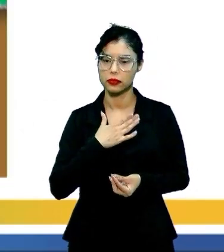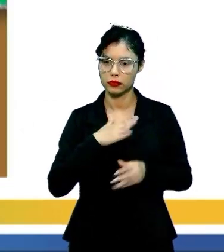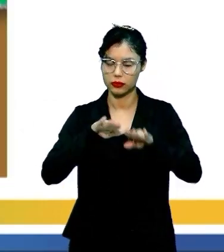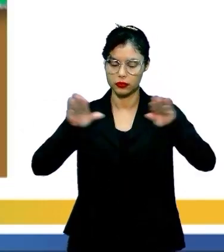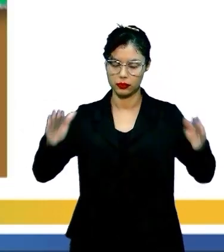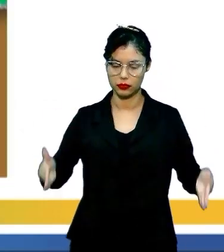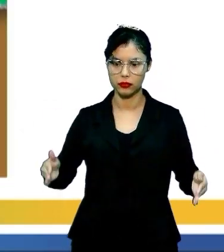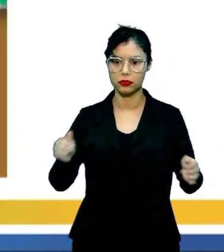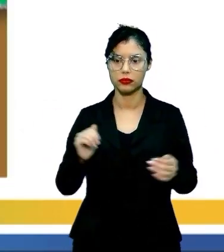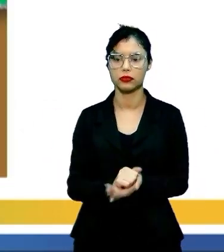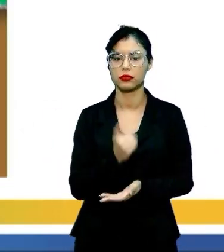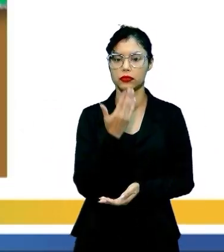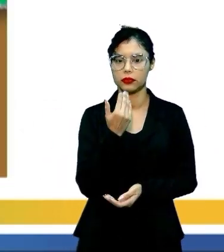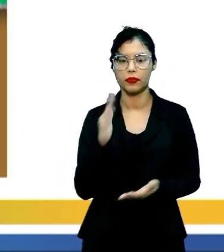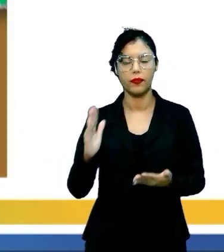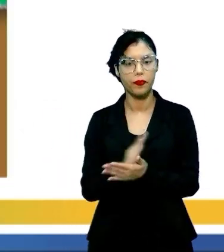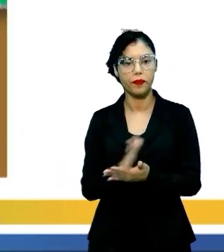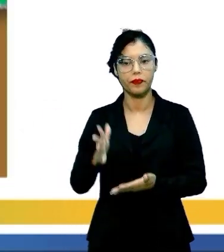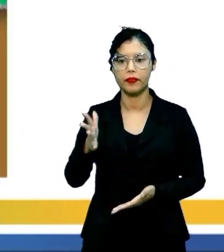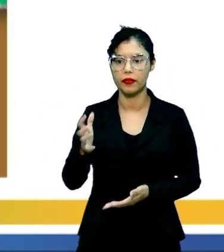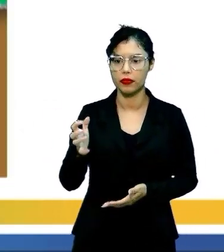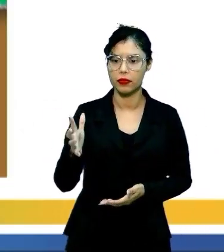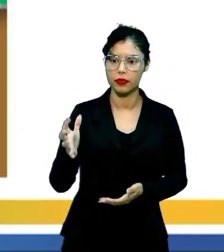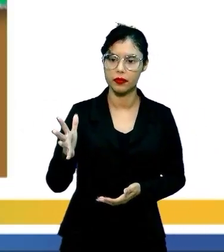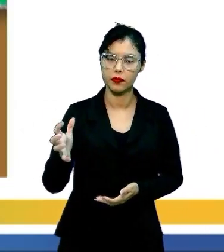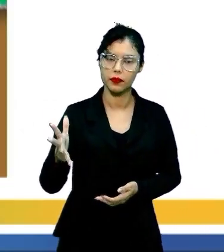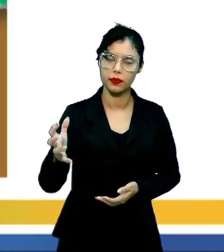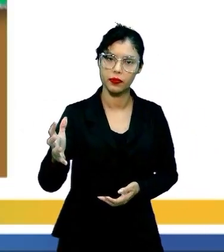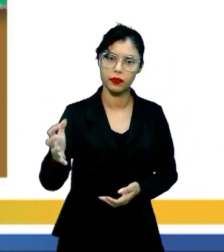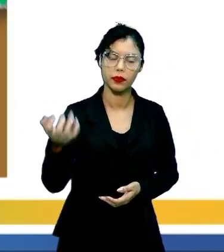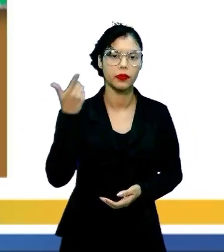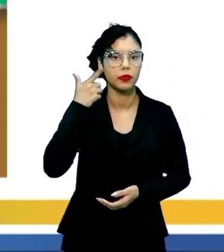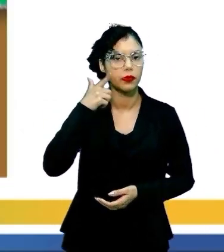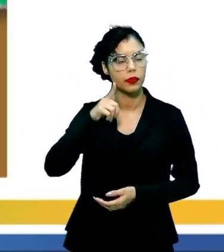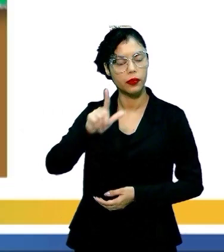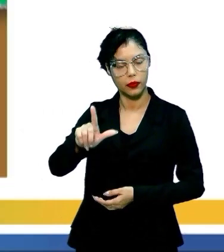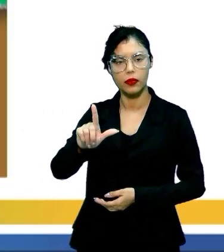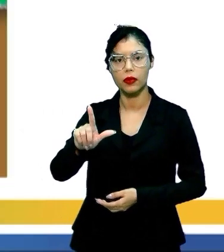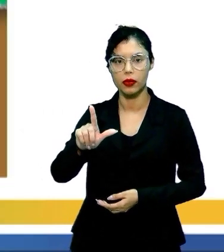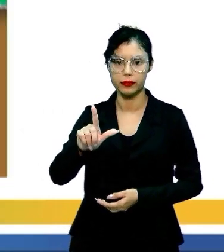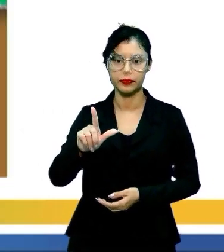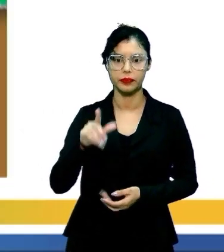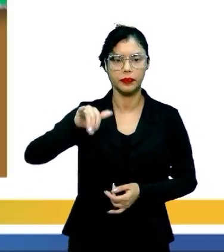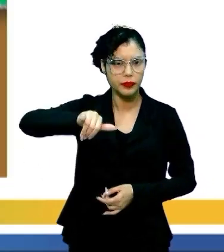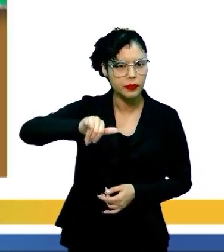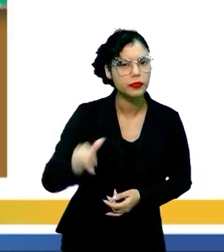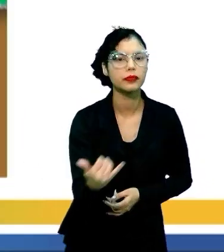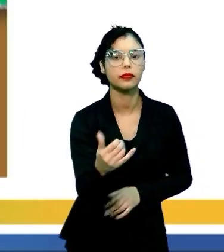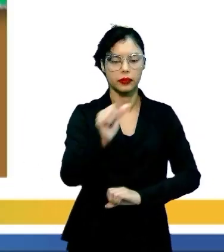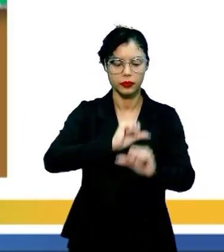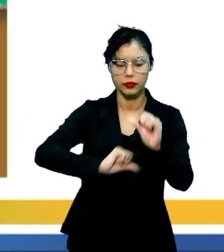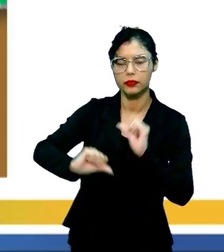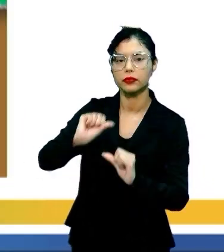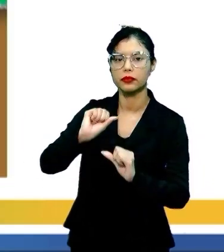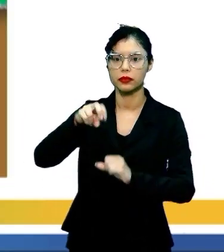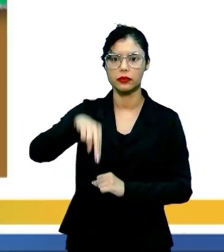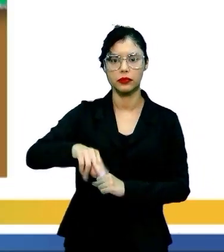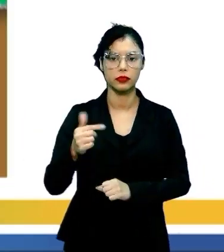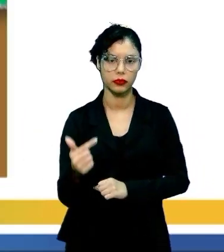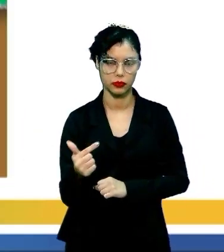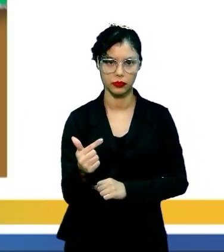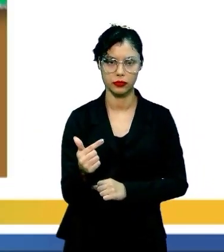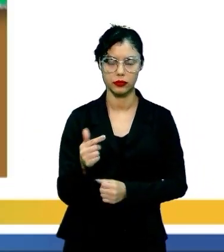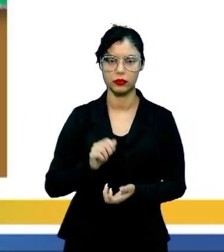mesa? Algumas bactérias, elas conseguem aproveitar, transformar o